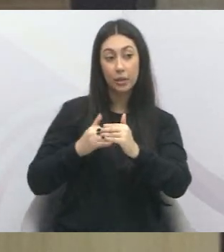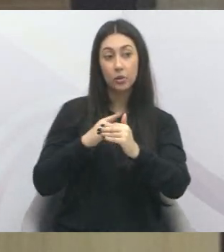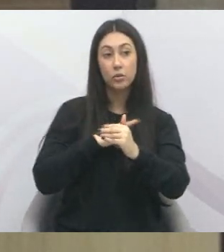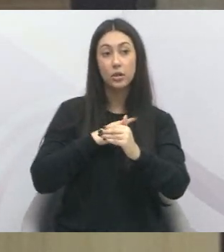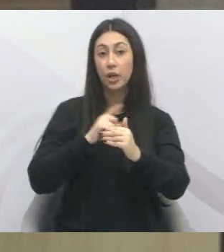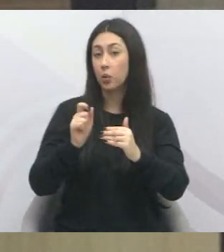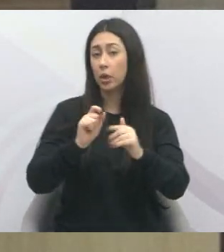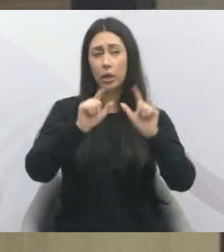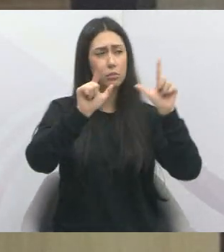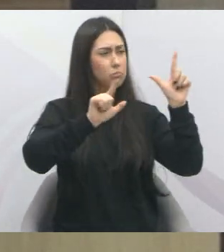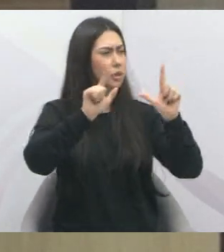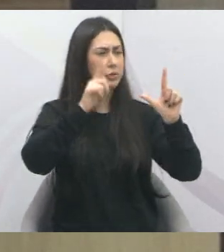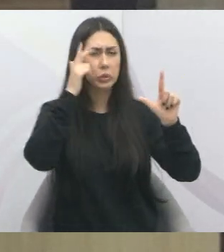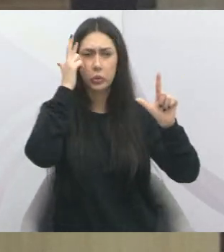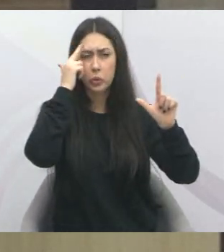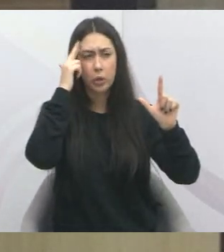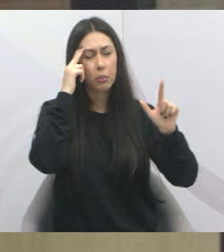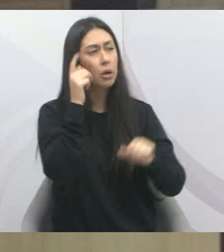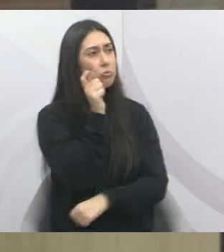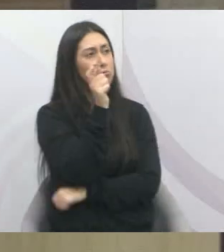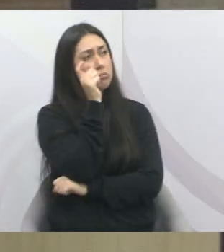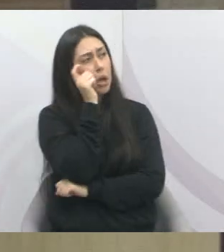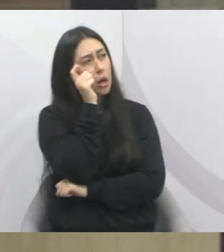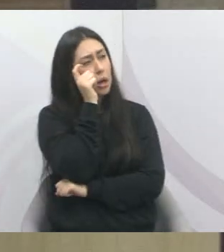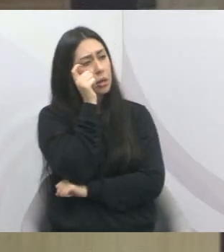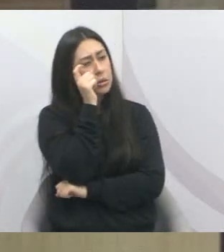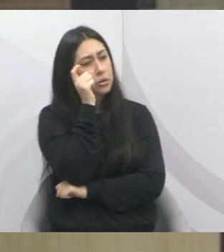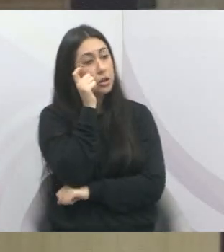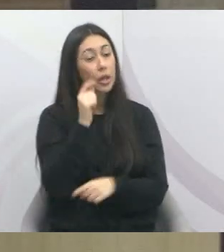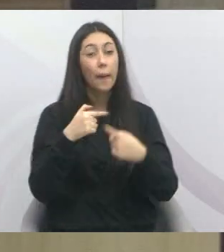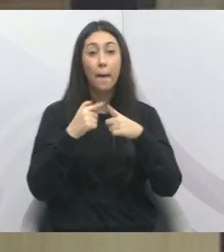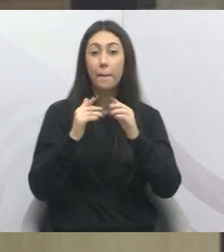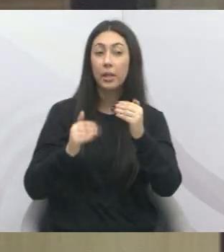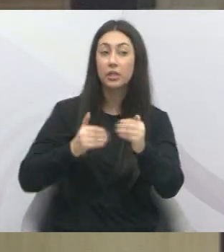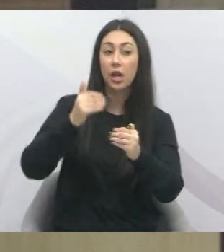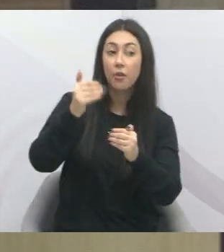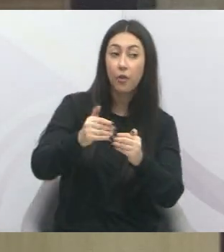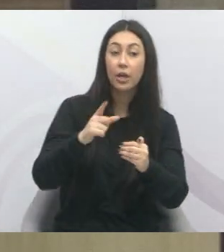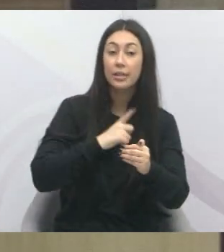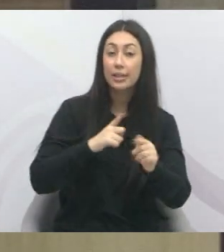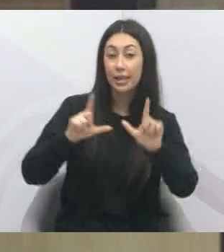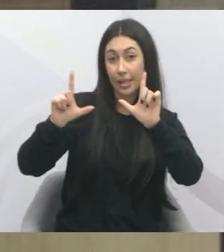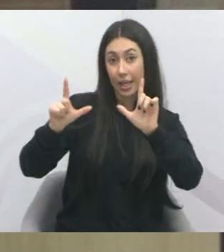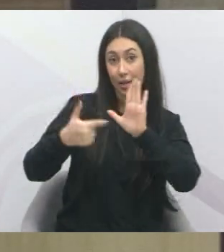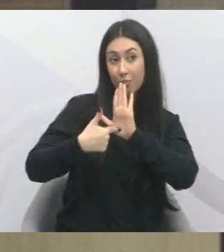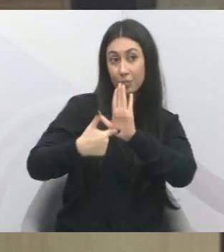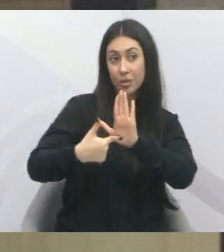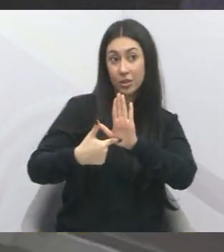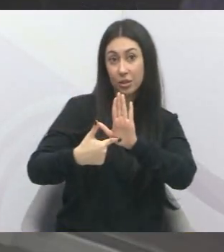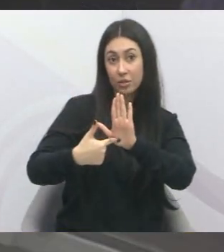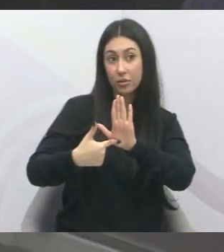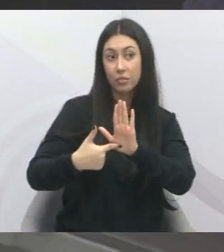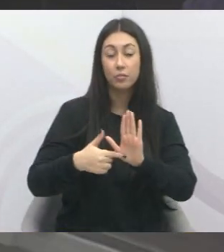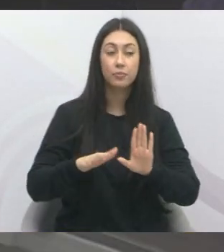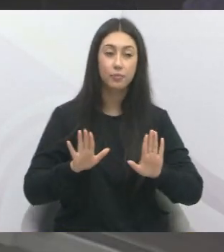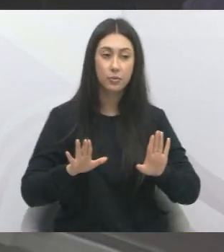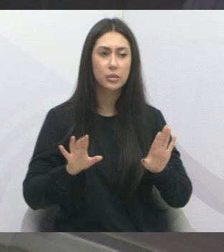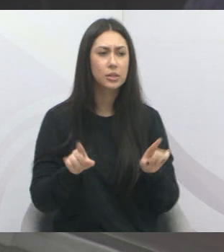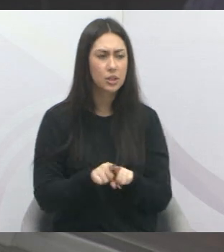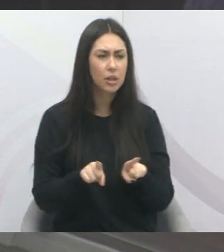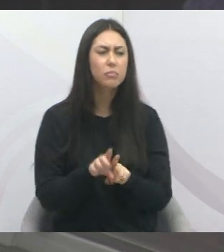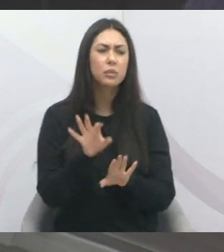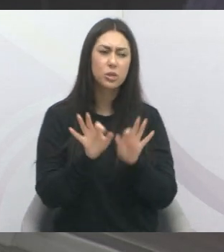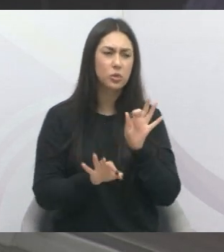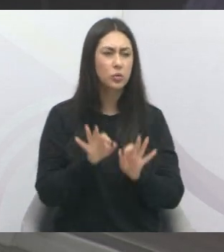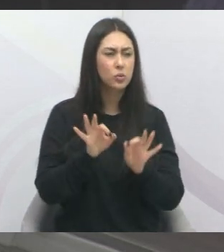tenho televisão normal para o paciente ficar assistindo. Na externa, eu tenho essa tela. Assim, até para ser justo,